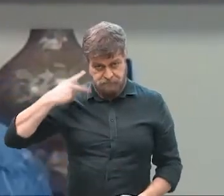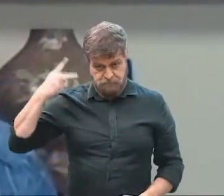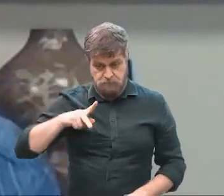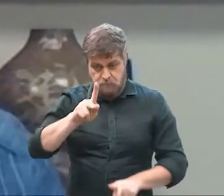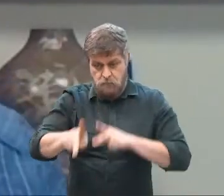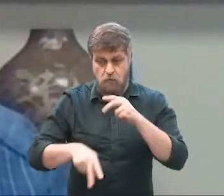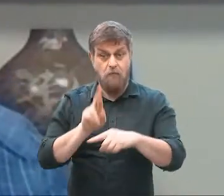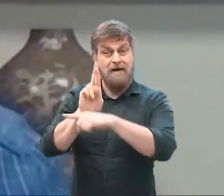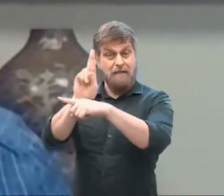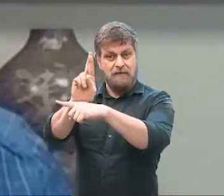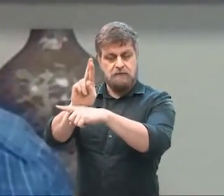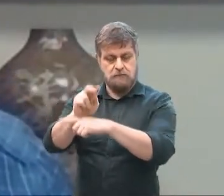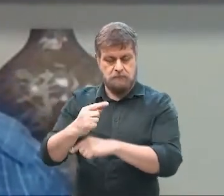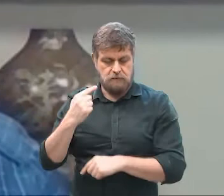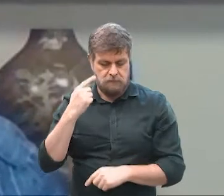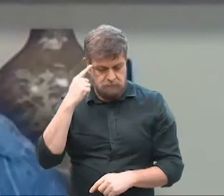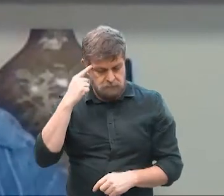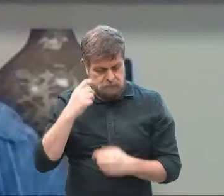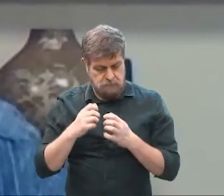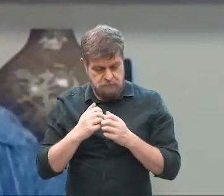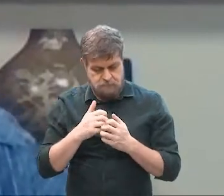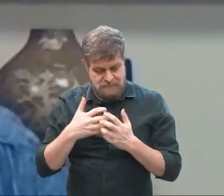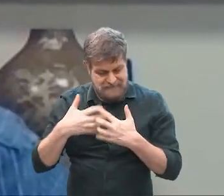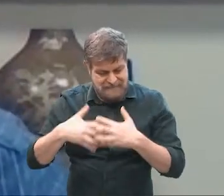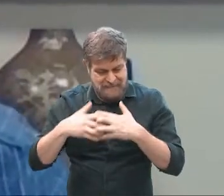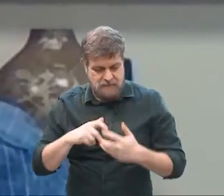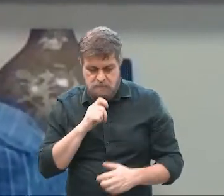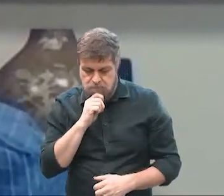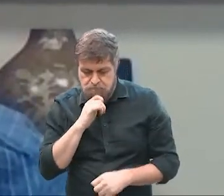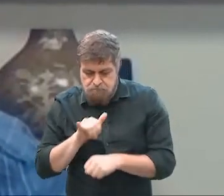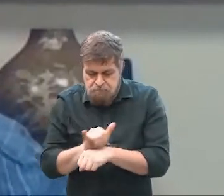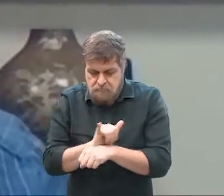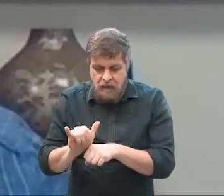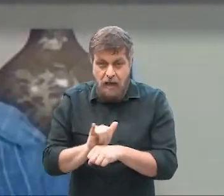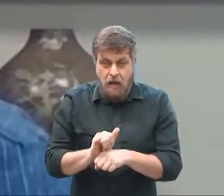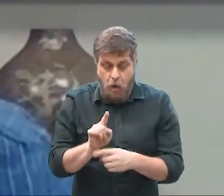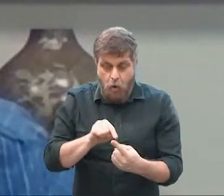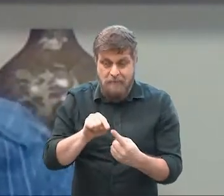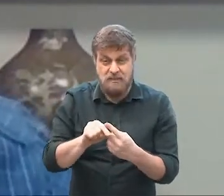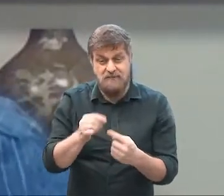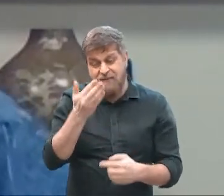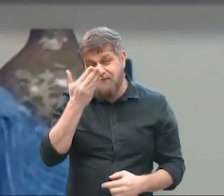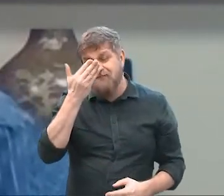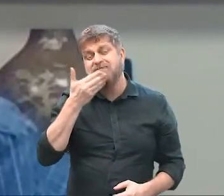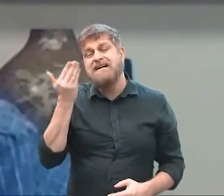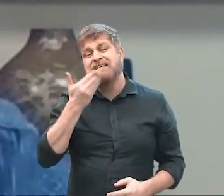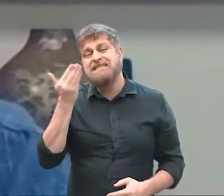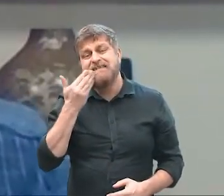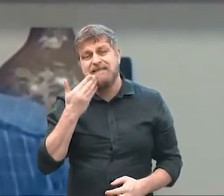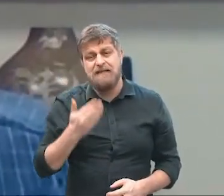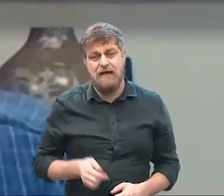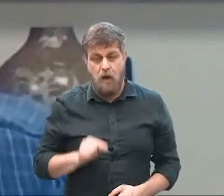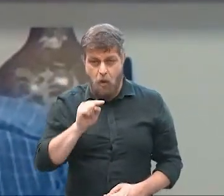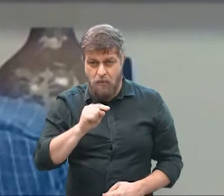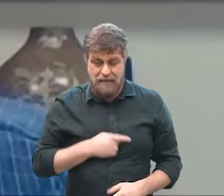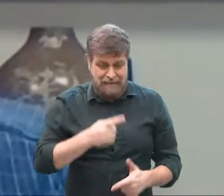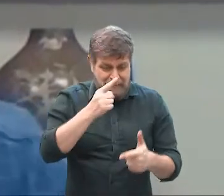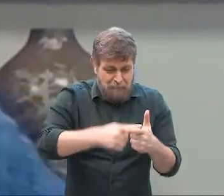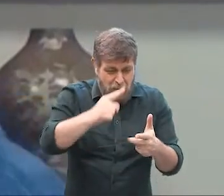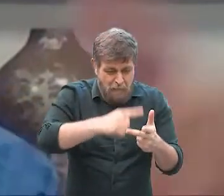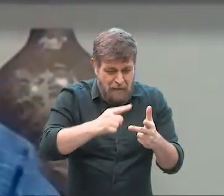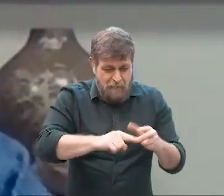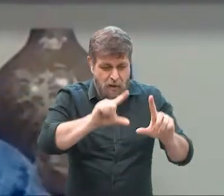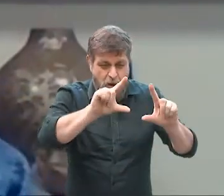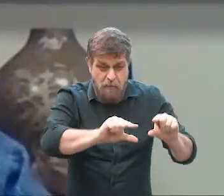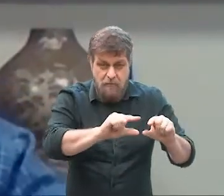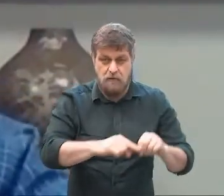municipais, criarmos situações para tentar facilitar, para tentar melhorar essa situação.